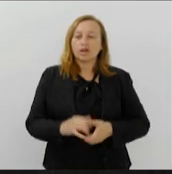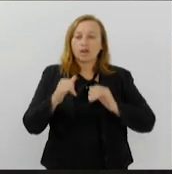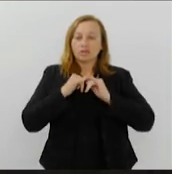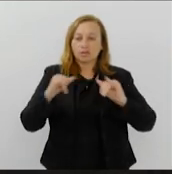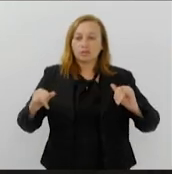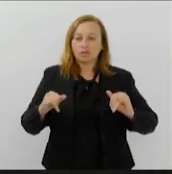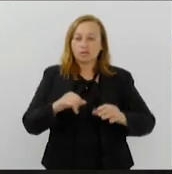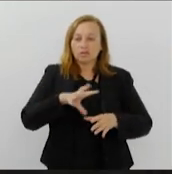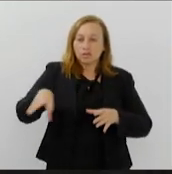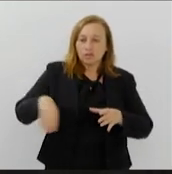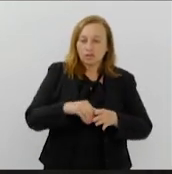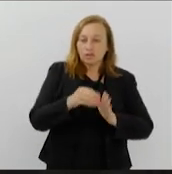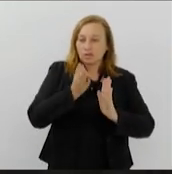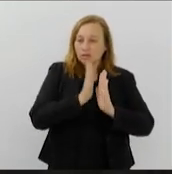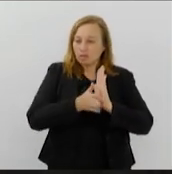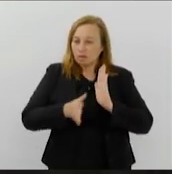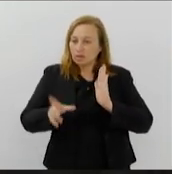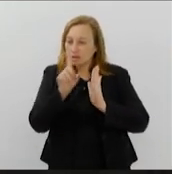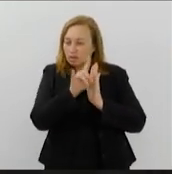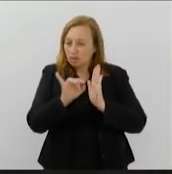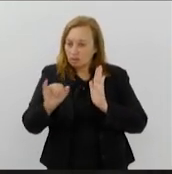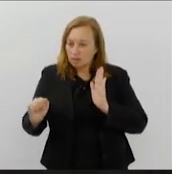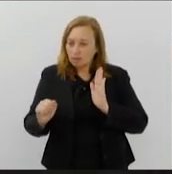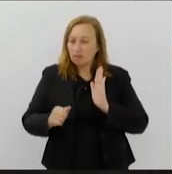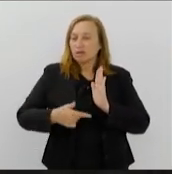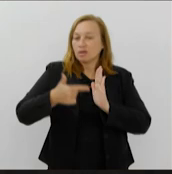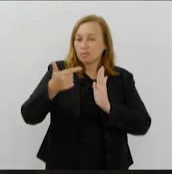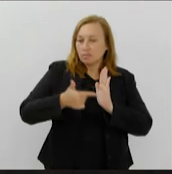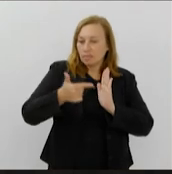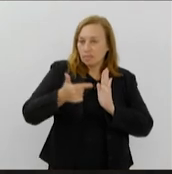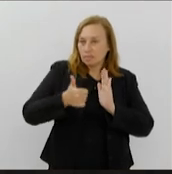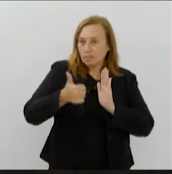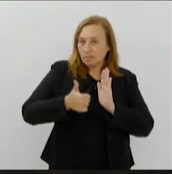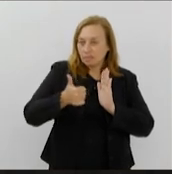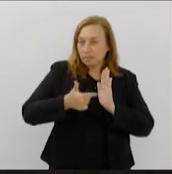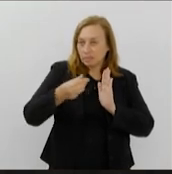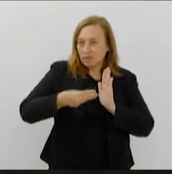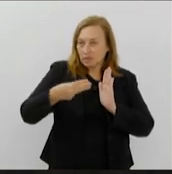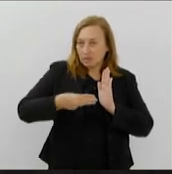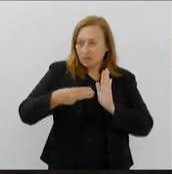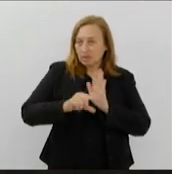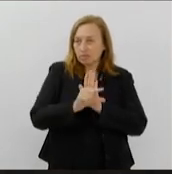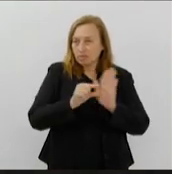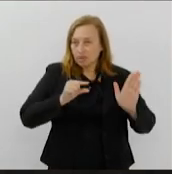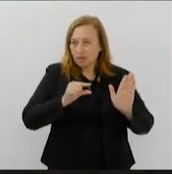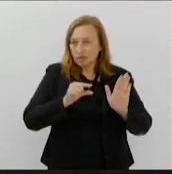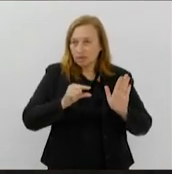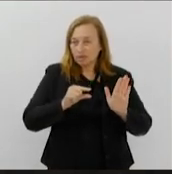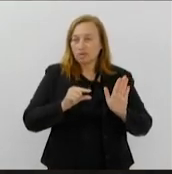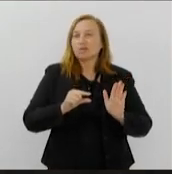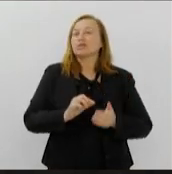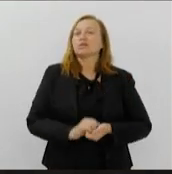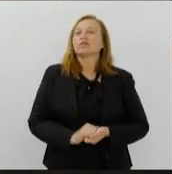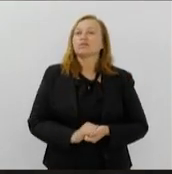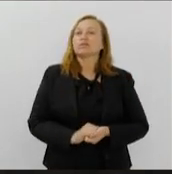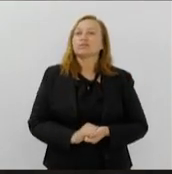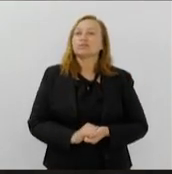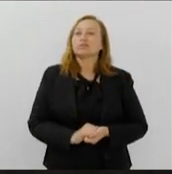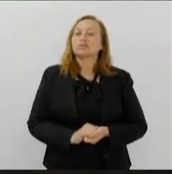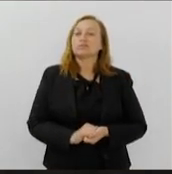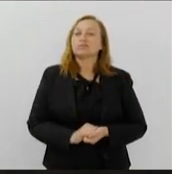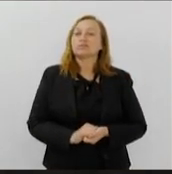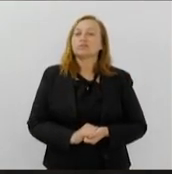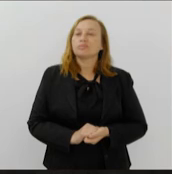Anuncio, incluídos na ordem do dia, de acordo com o parágrafo 3º do artigo 47 do Regimento Interno, em